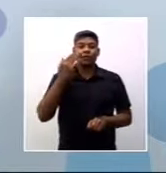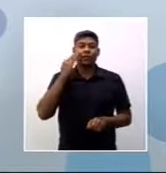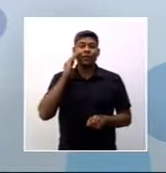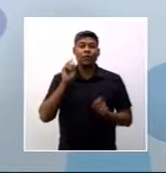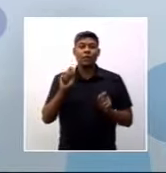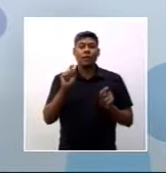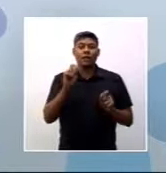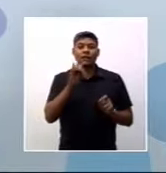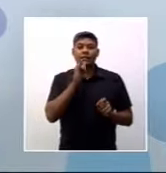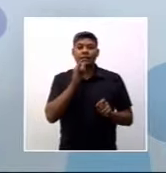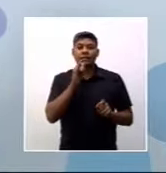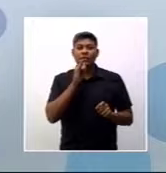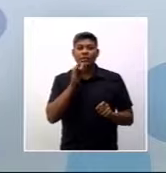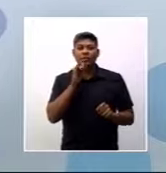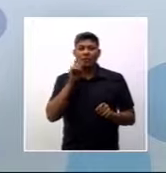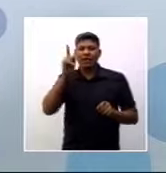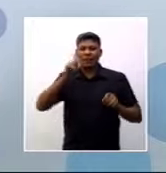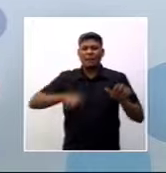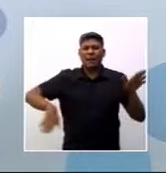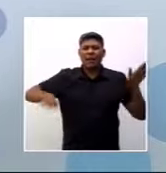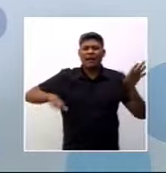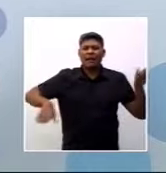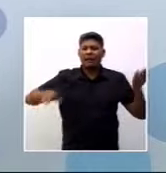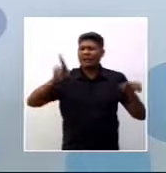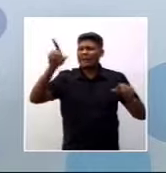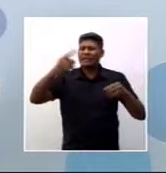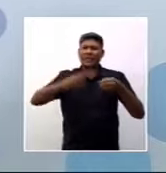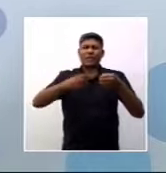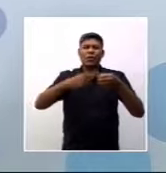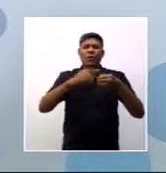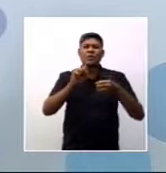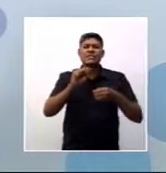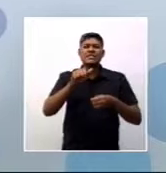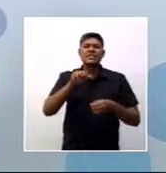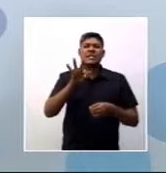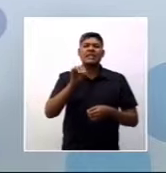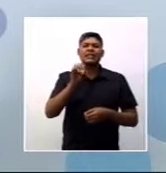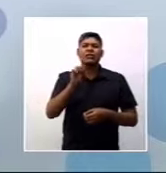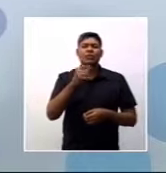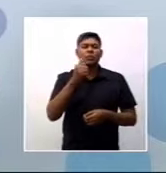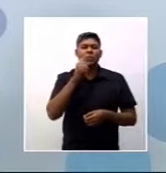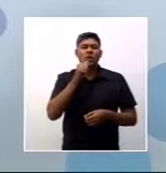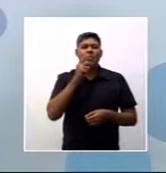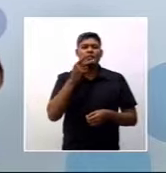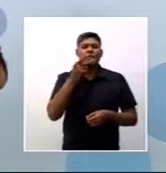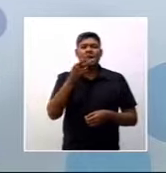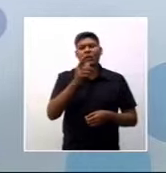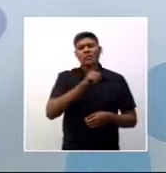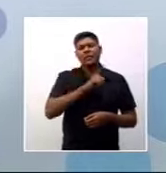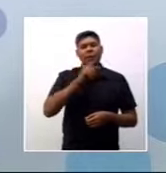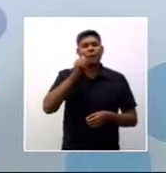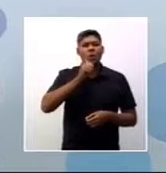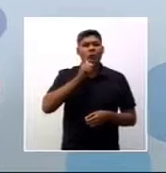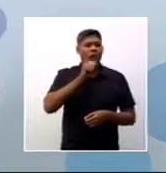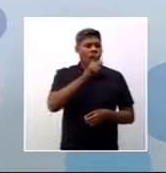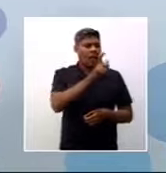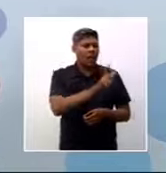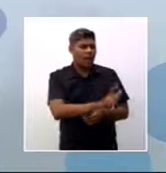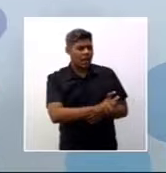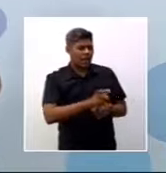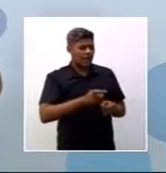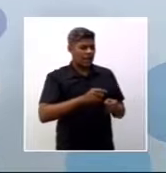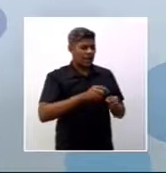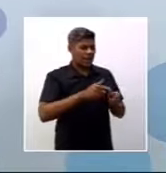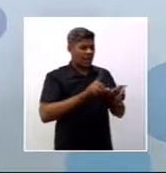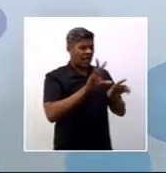eu acho que foi foi no litoral onde estou em santos que uma moça falaram que eu tinha uma mulher que tá a vó